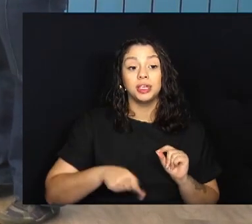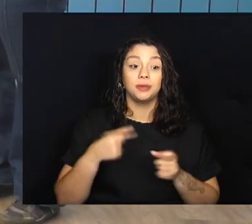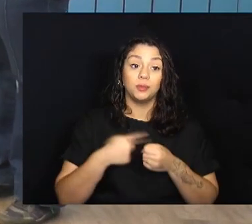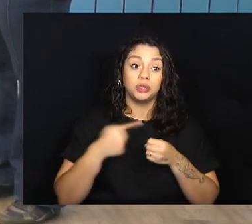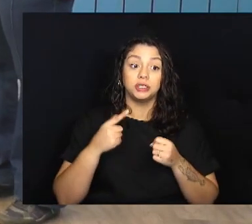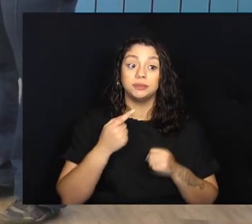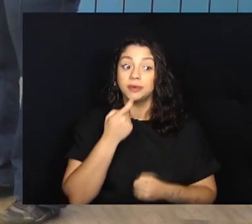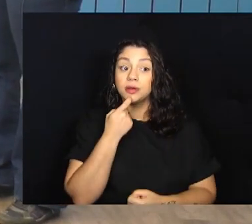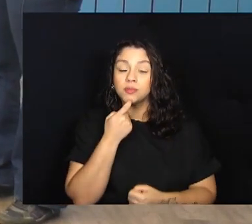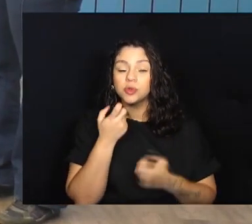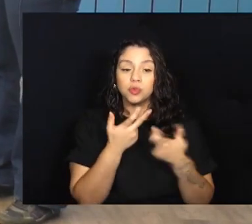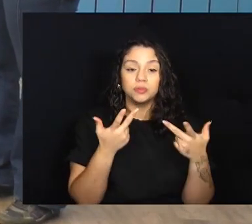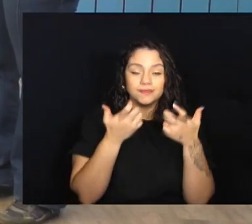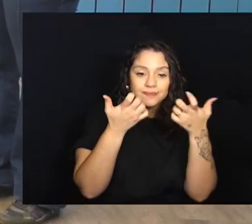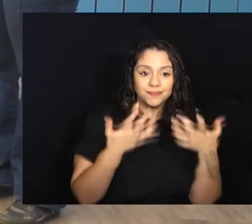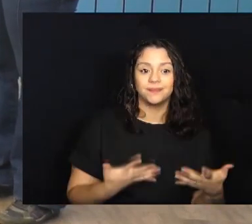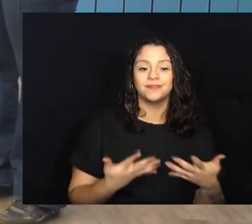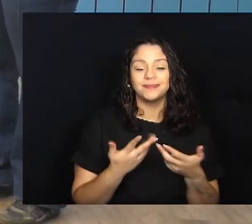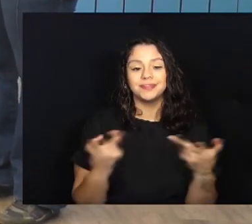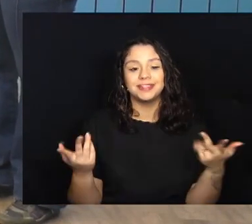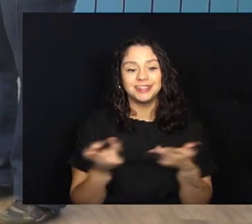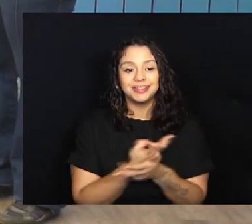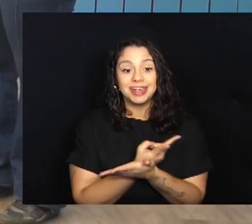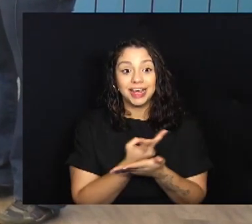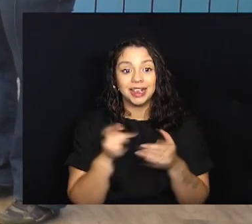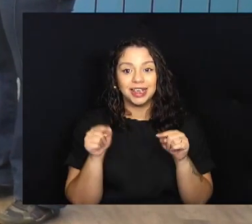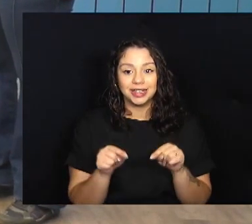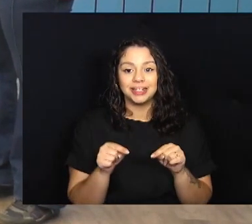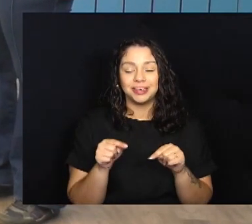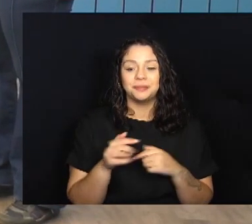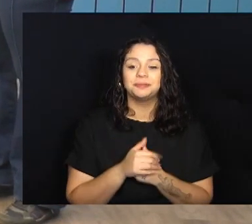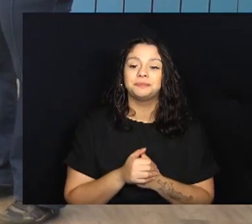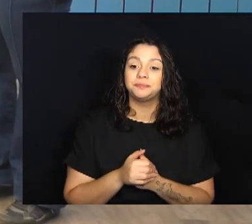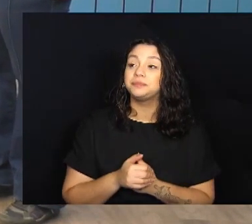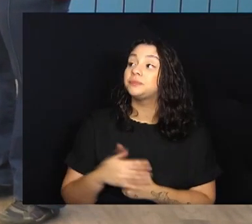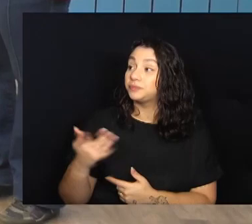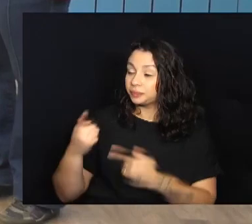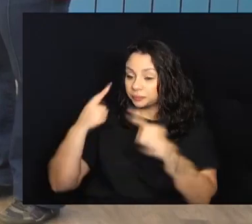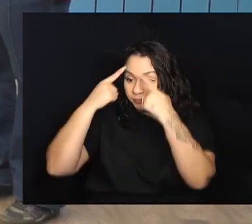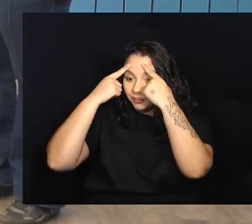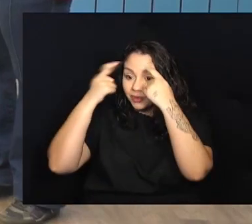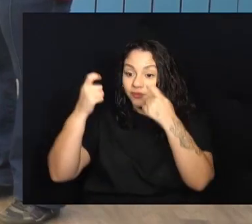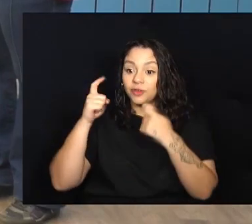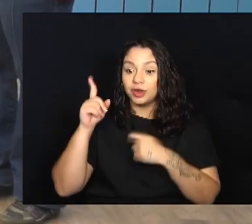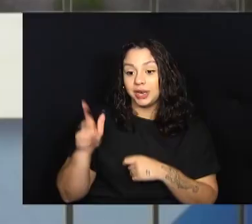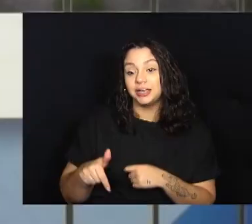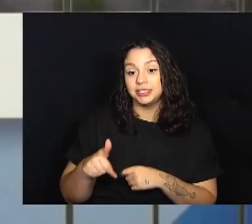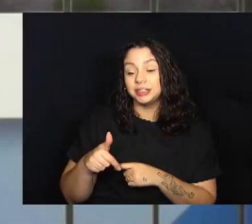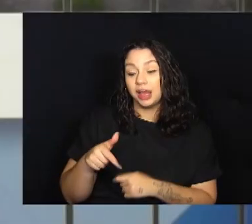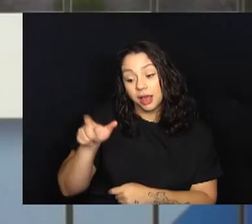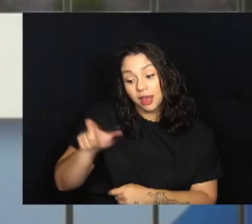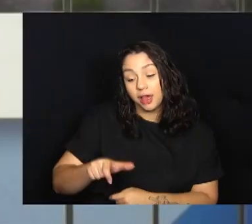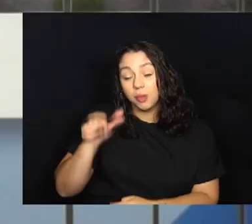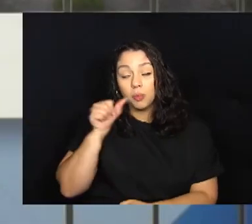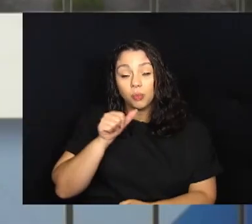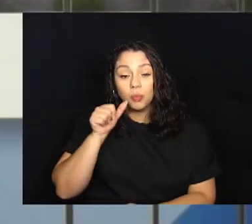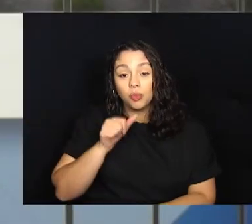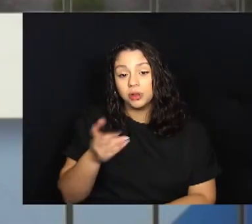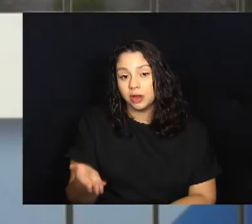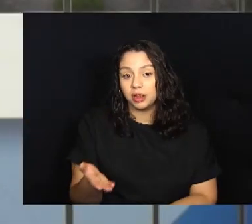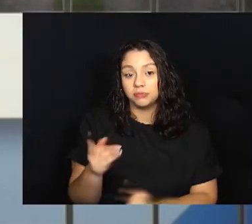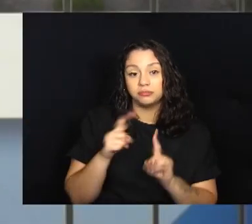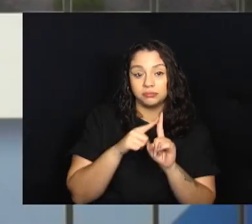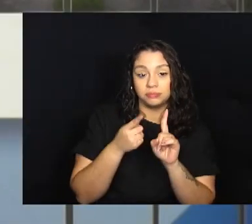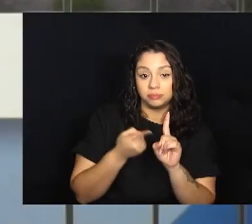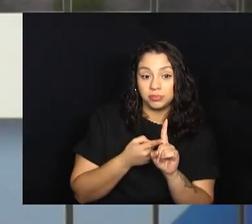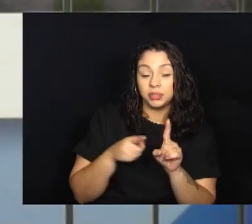os relatos, os casos que chegam até o gabinete? A violência obstétrica é uma forma de violência contra a mulher, contra a gestante, a